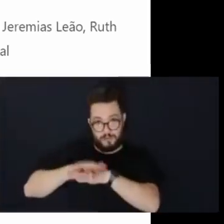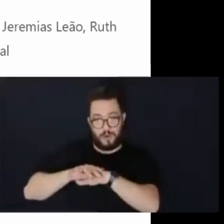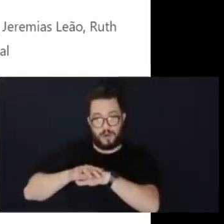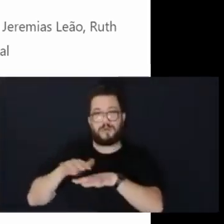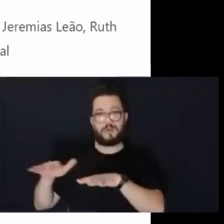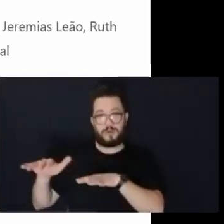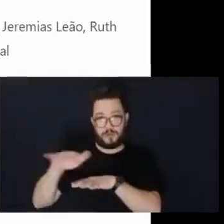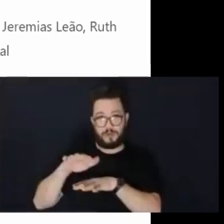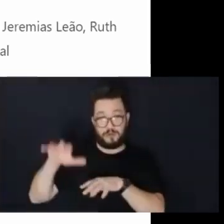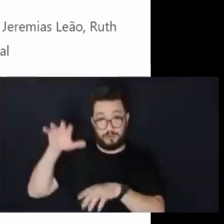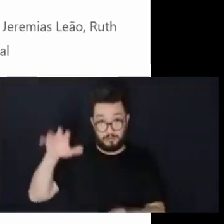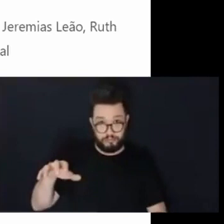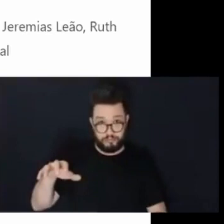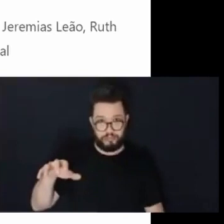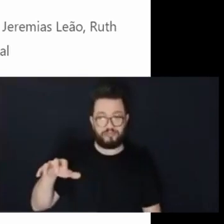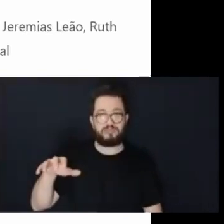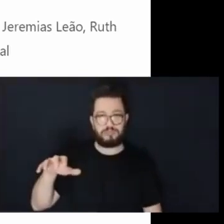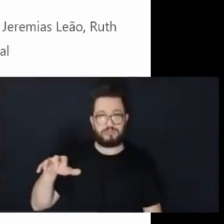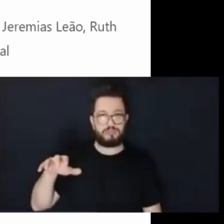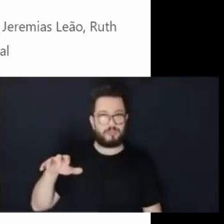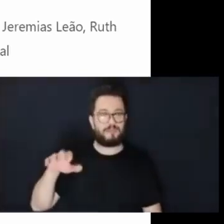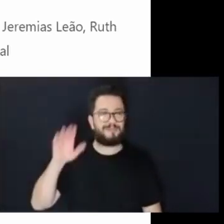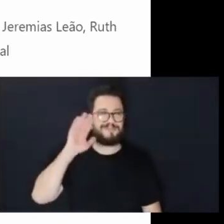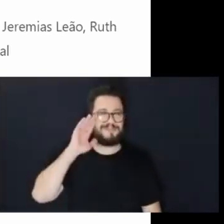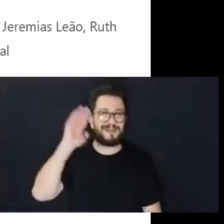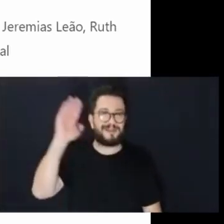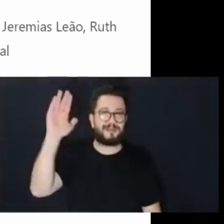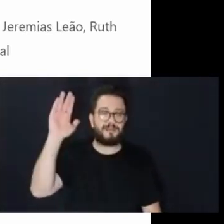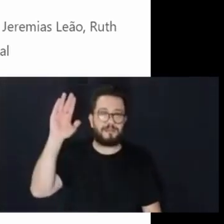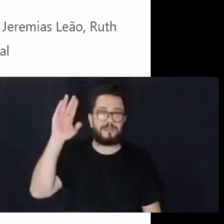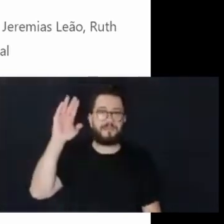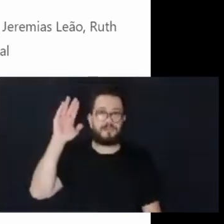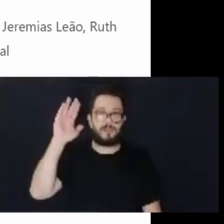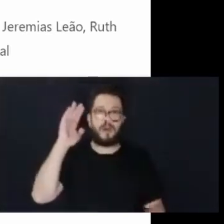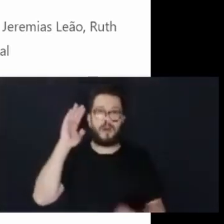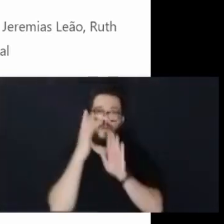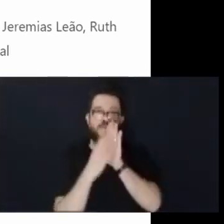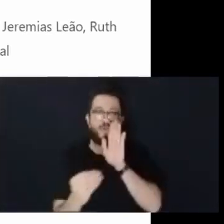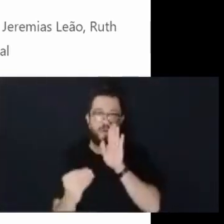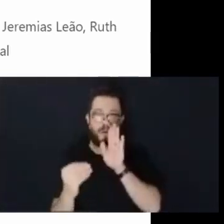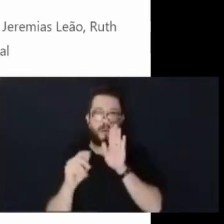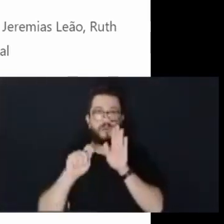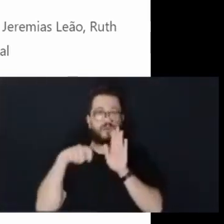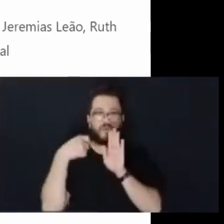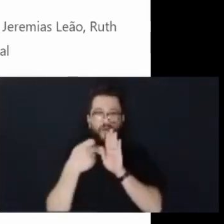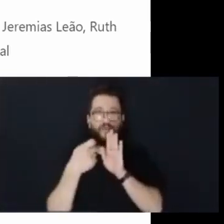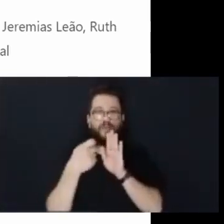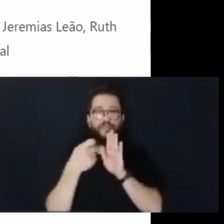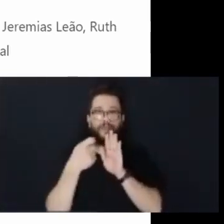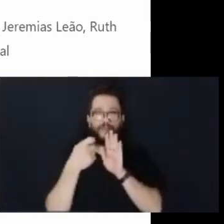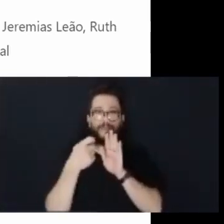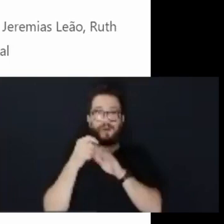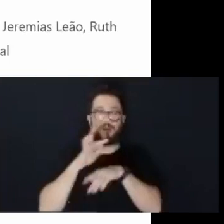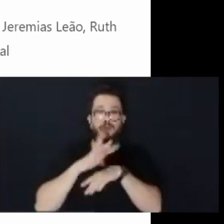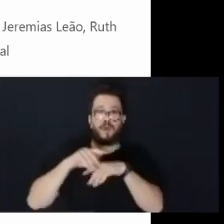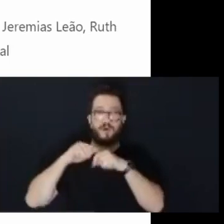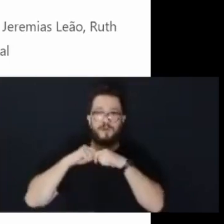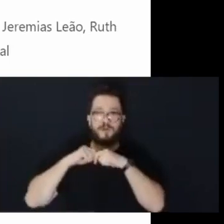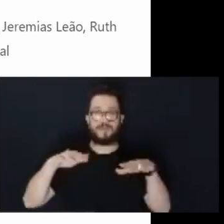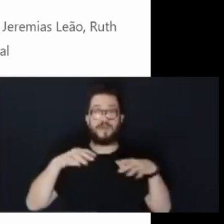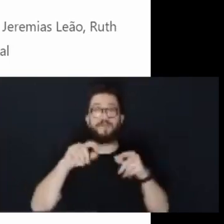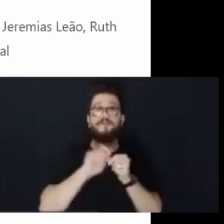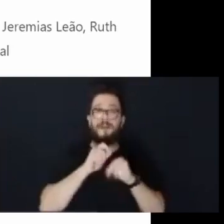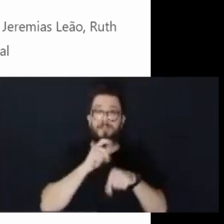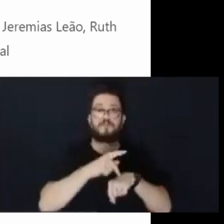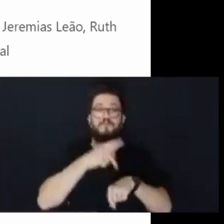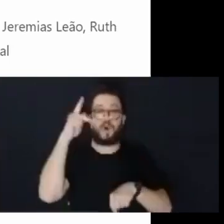epidemiológica, é considerado hoje o maior modelista epidemiológico do país, fez o pós-doutorado dele na Universidade de Harvard com Max